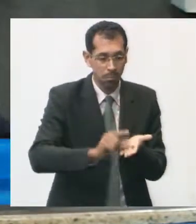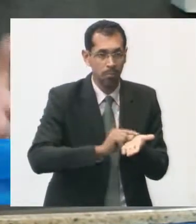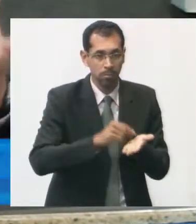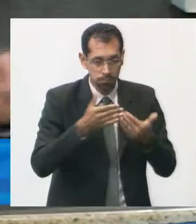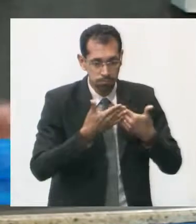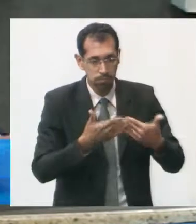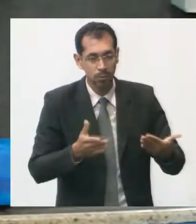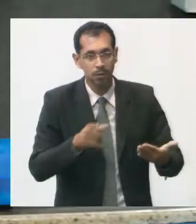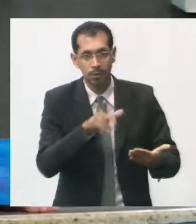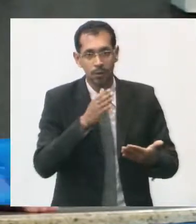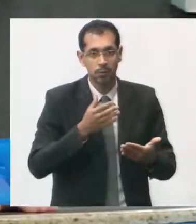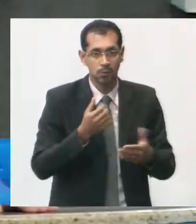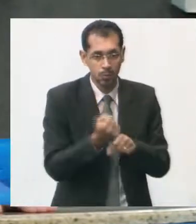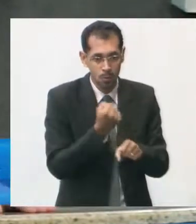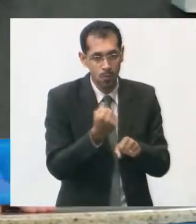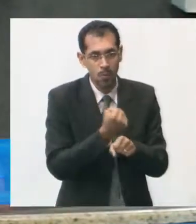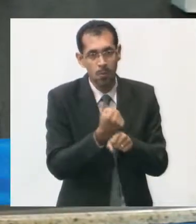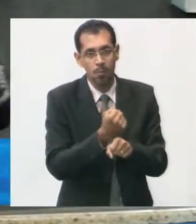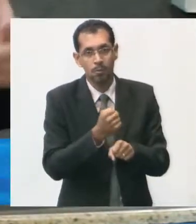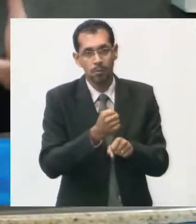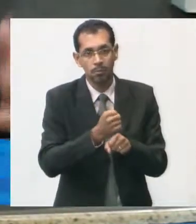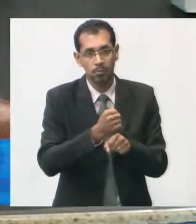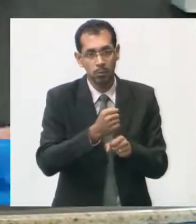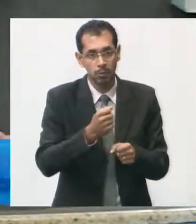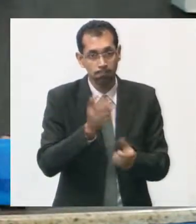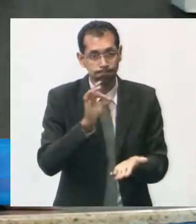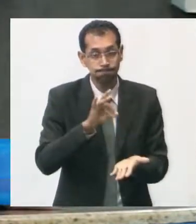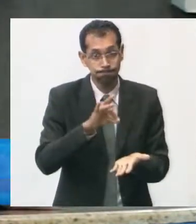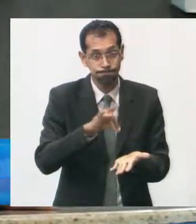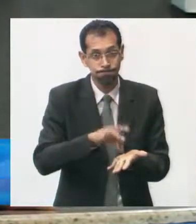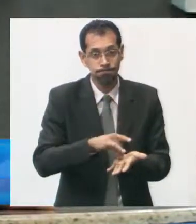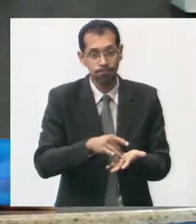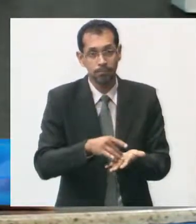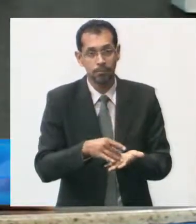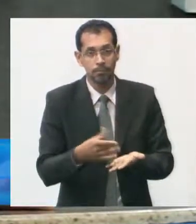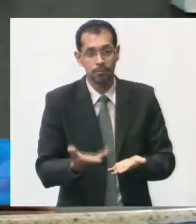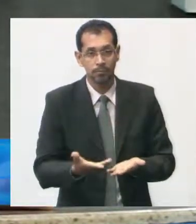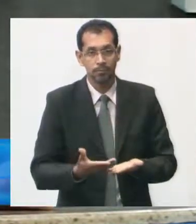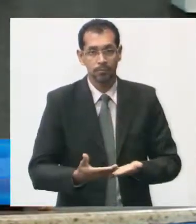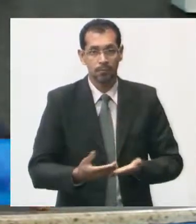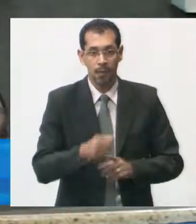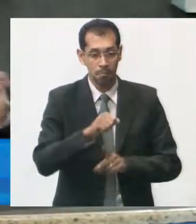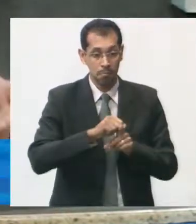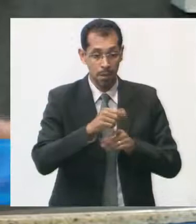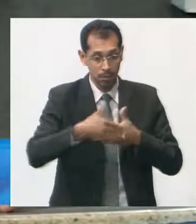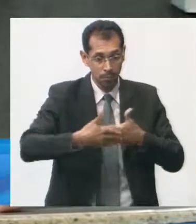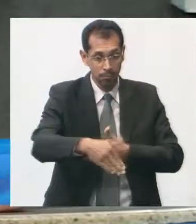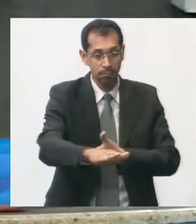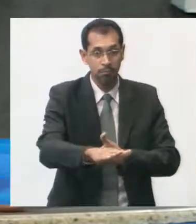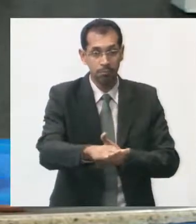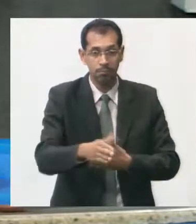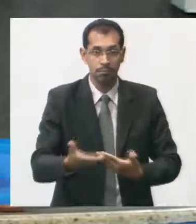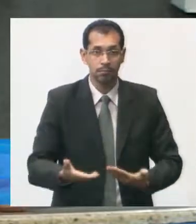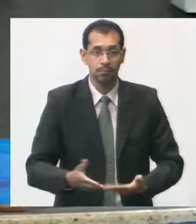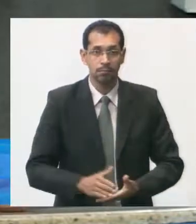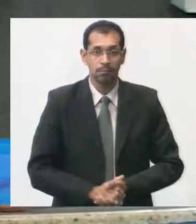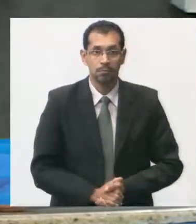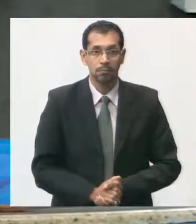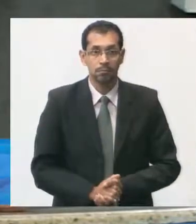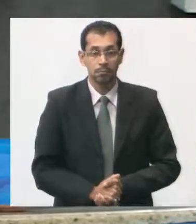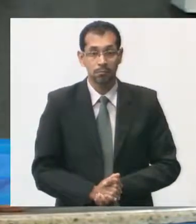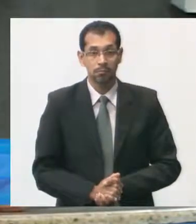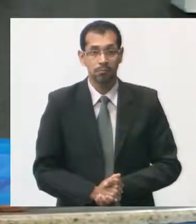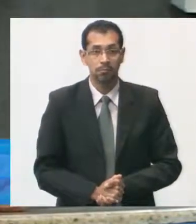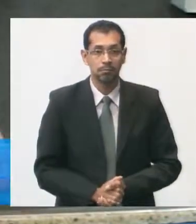aí ajudar a espalhar essa energia positiva no sentido de ampliação da malha cicloviária na